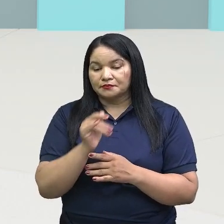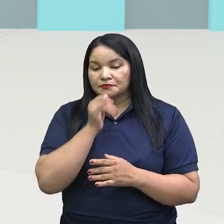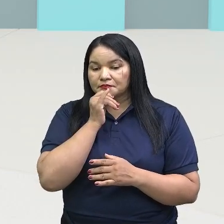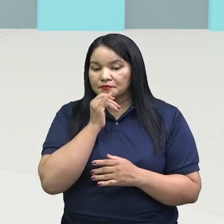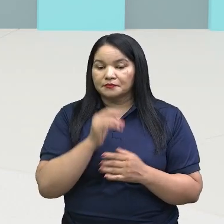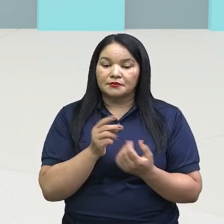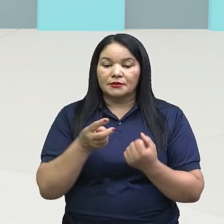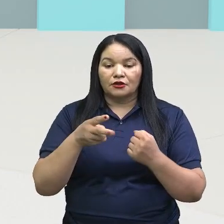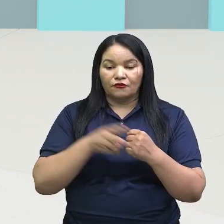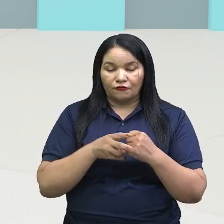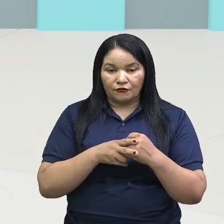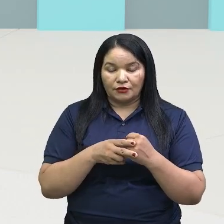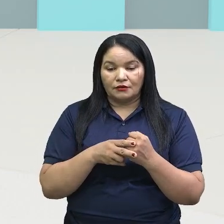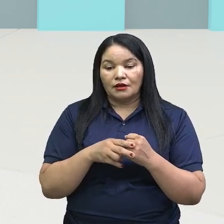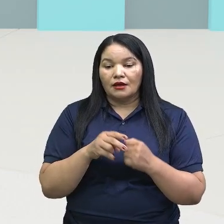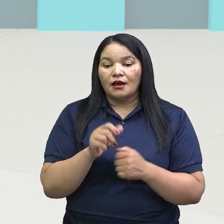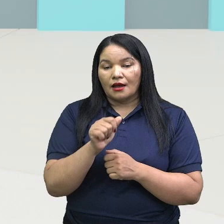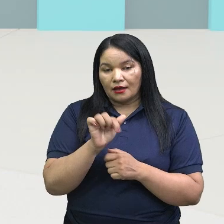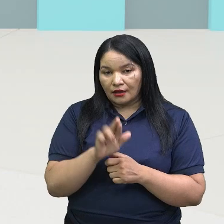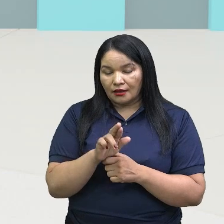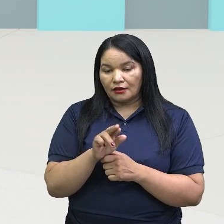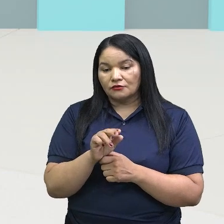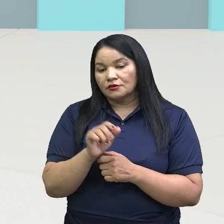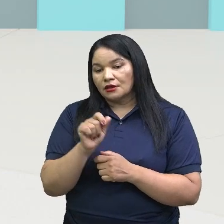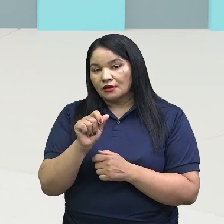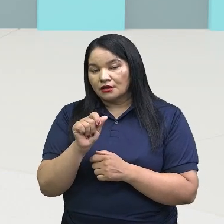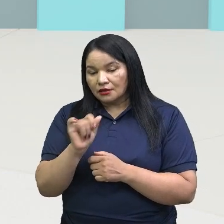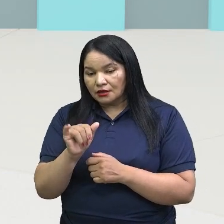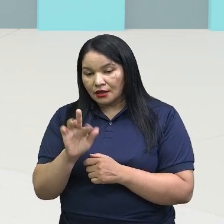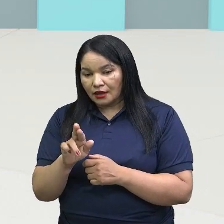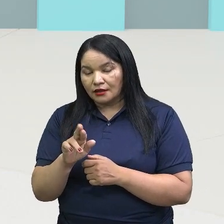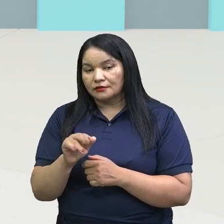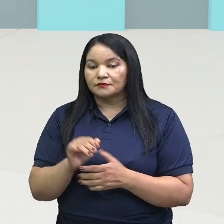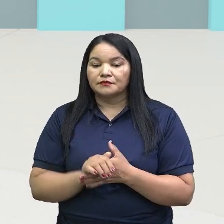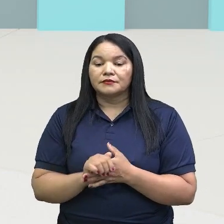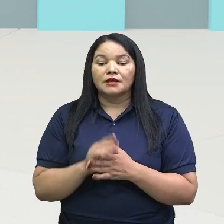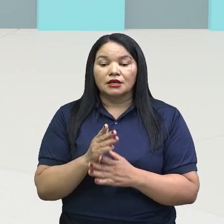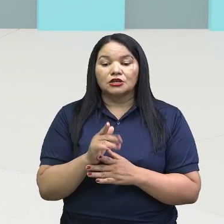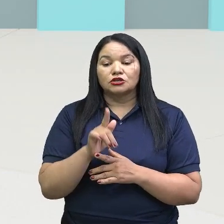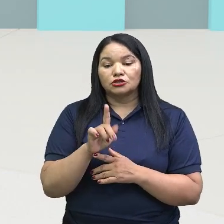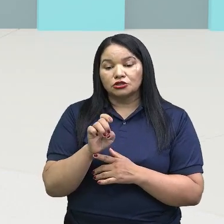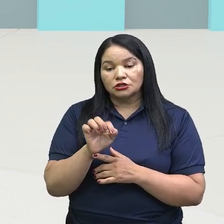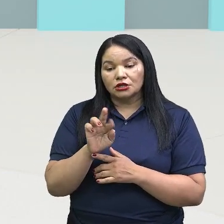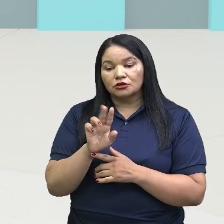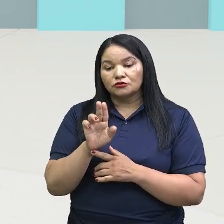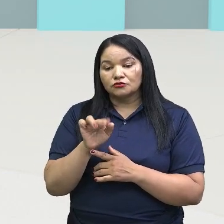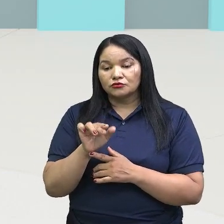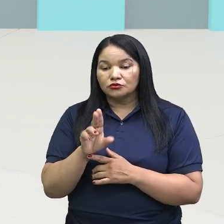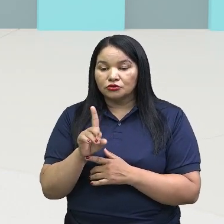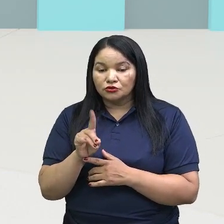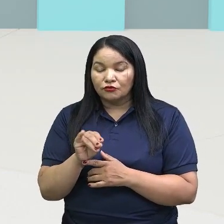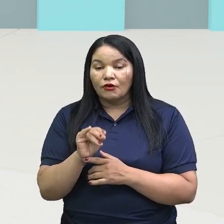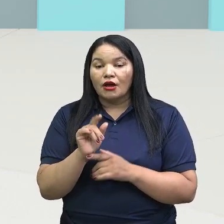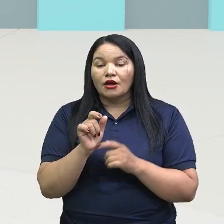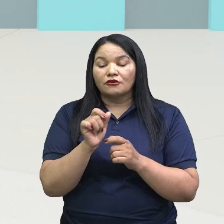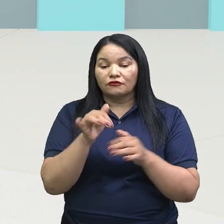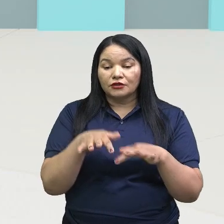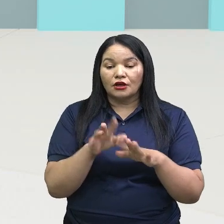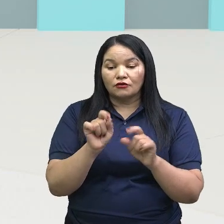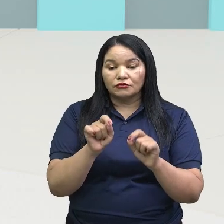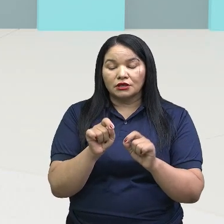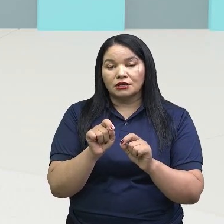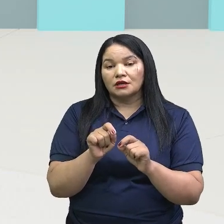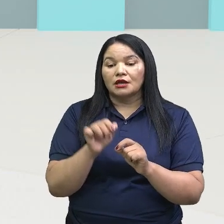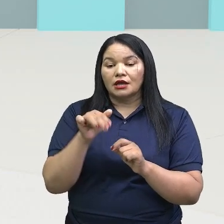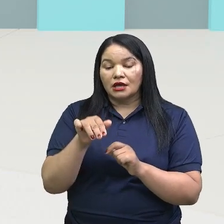AR, ER ou IR. E o gerúndio? O gerúndio é terminado com NDO, que vai estar dando ideia